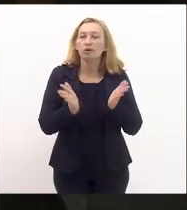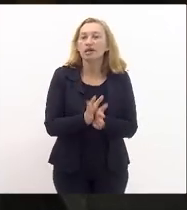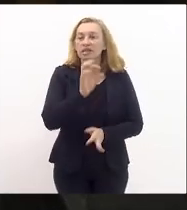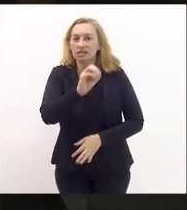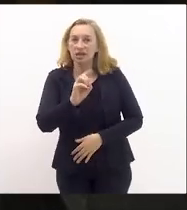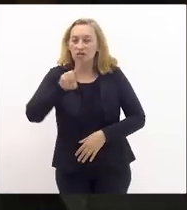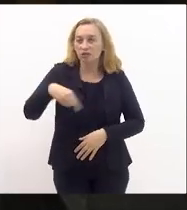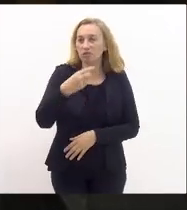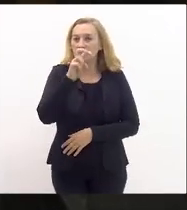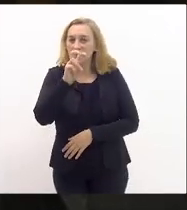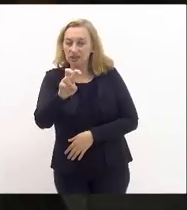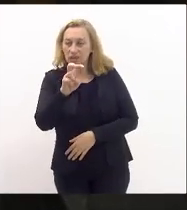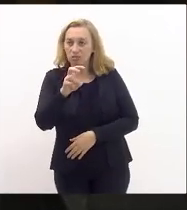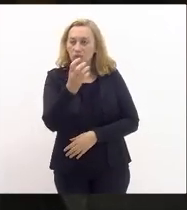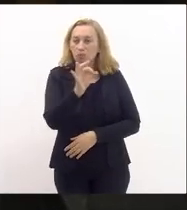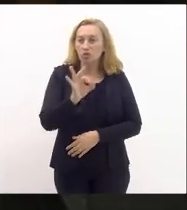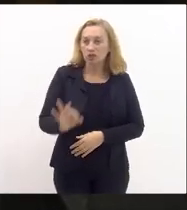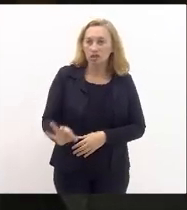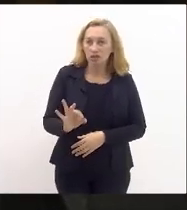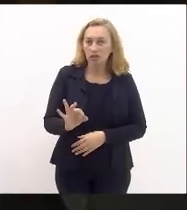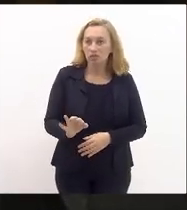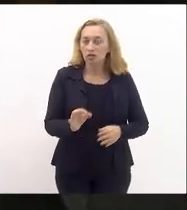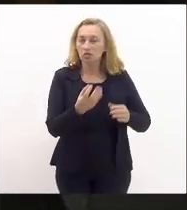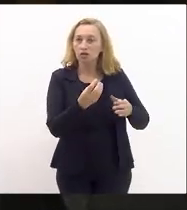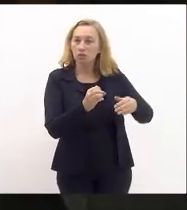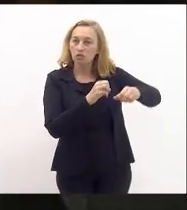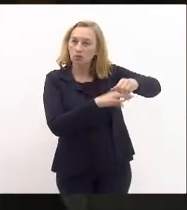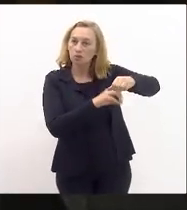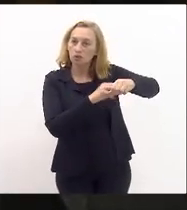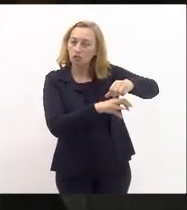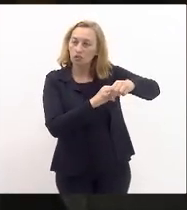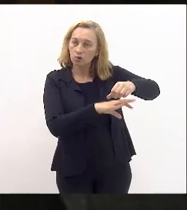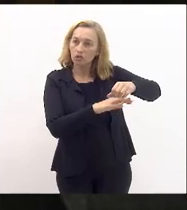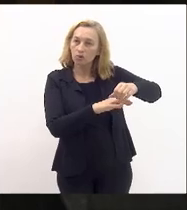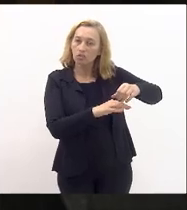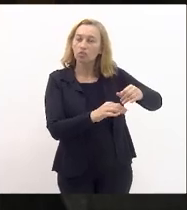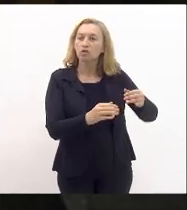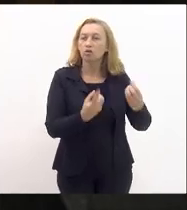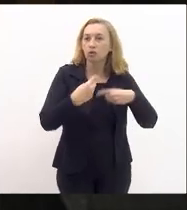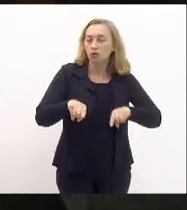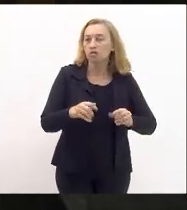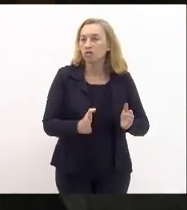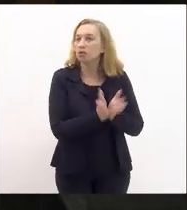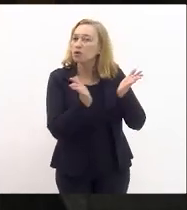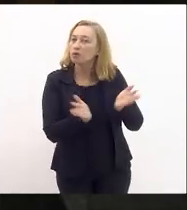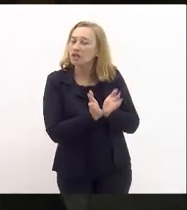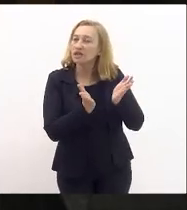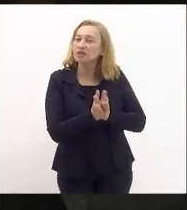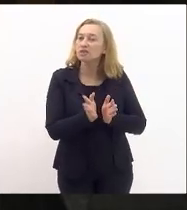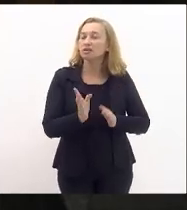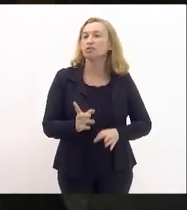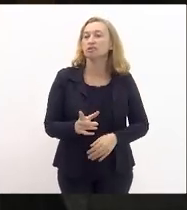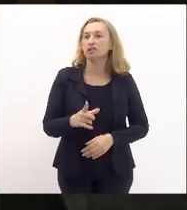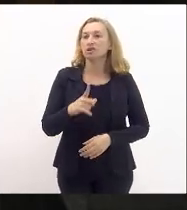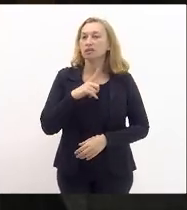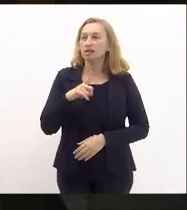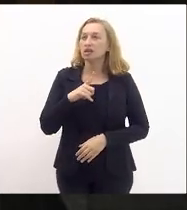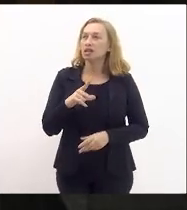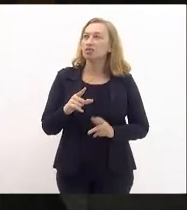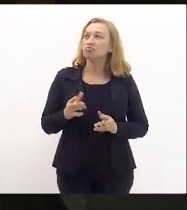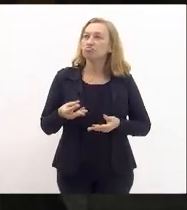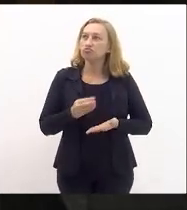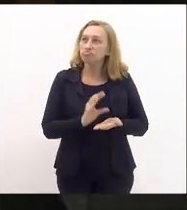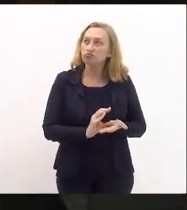0,25% dos recursos do Fundo Estadual de Combate à Pobreza ao cofinanciamento da RAPS. Com isso, a gente passa a ter um